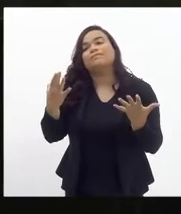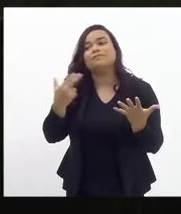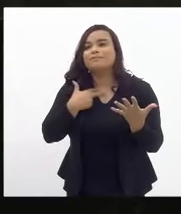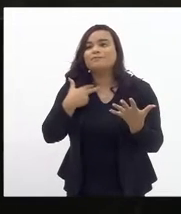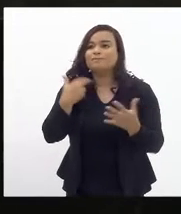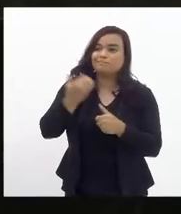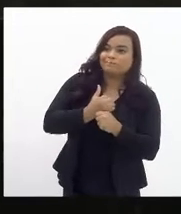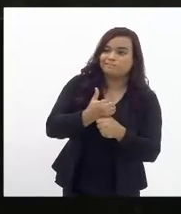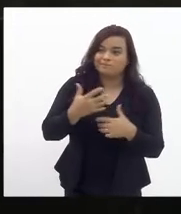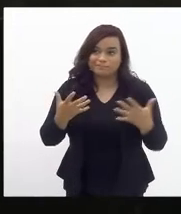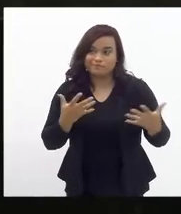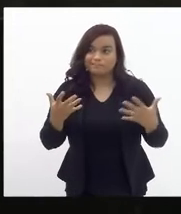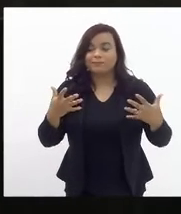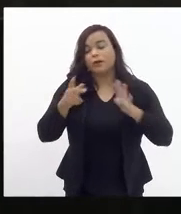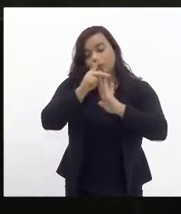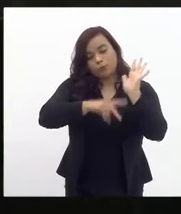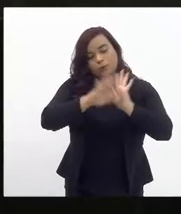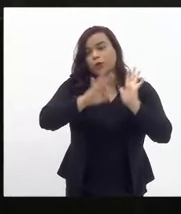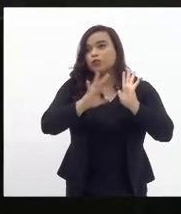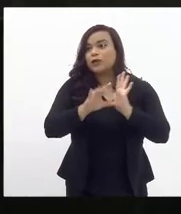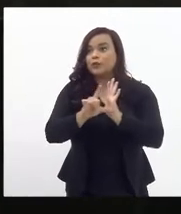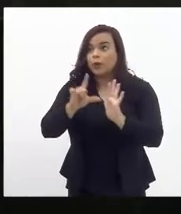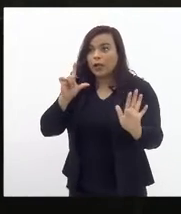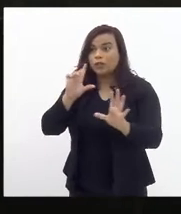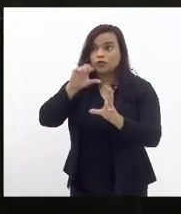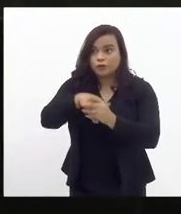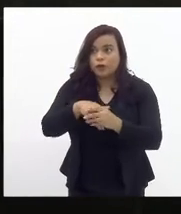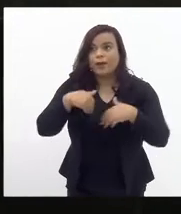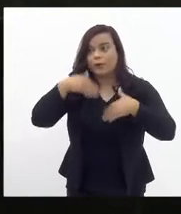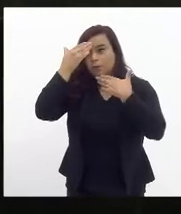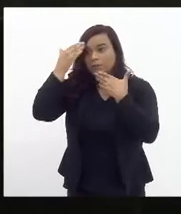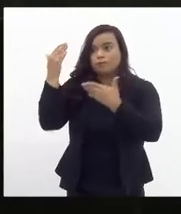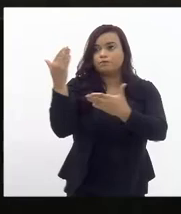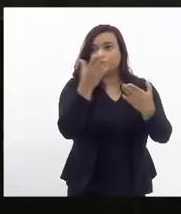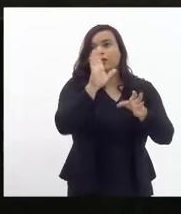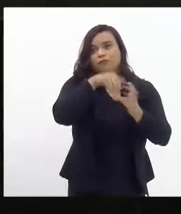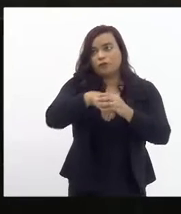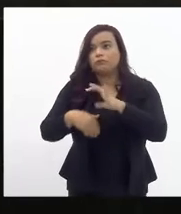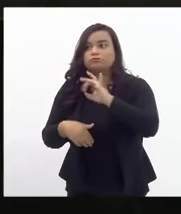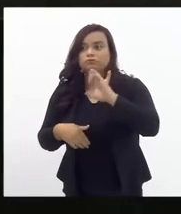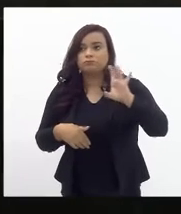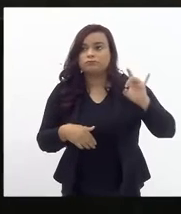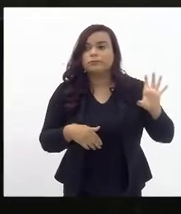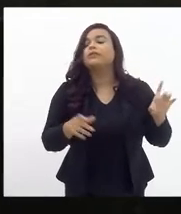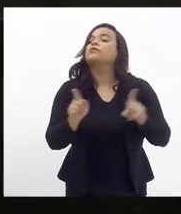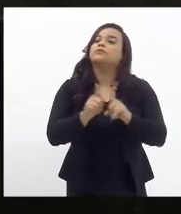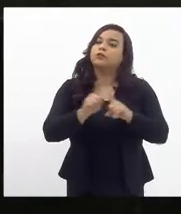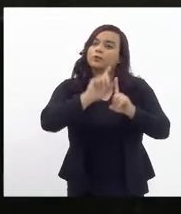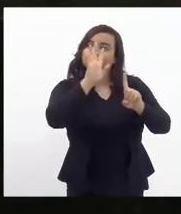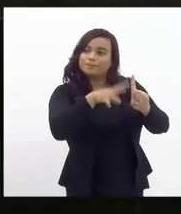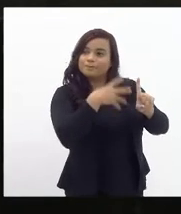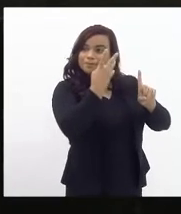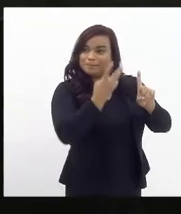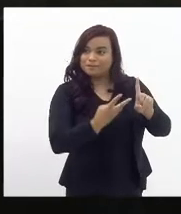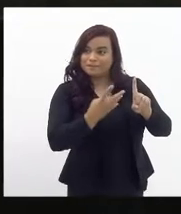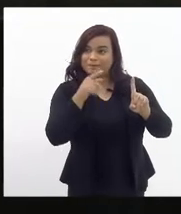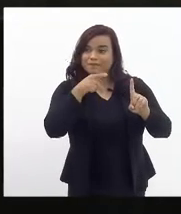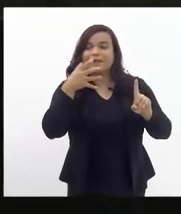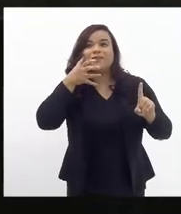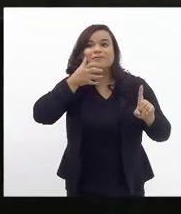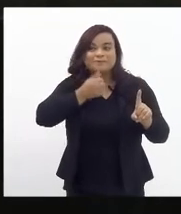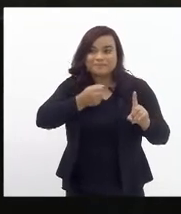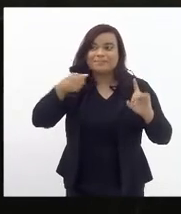antemão, agradeço a votação dos meus pares, porque homenagear, né, tombar esse patrimônio é